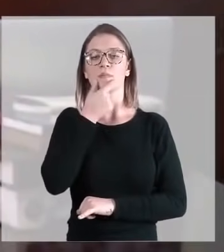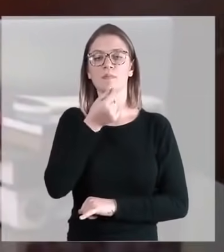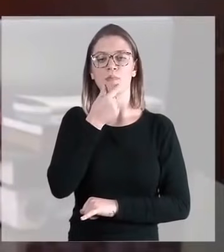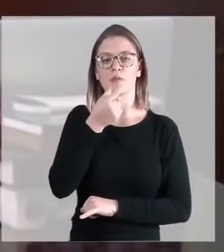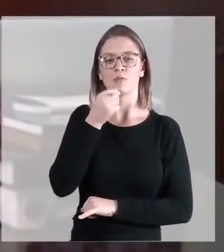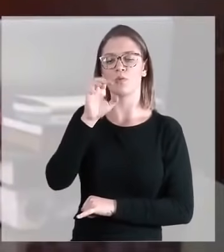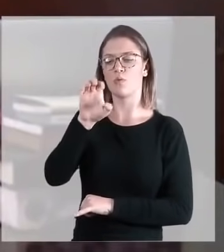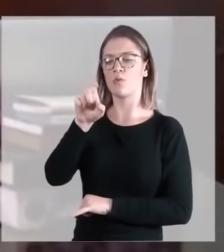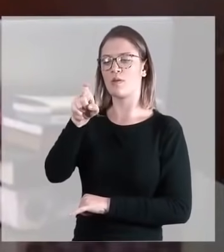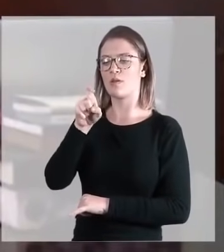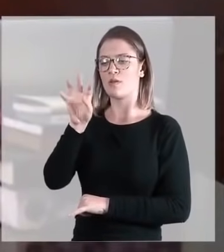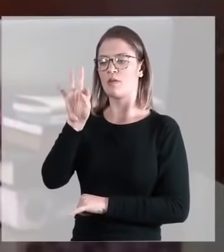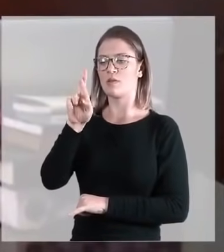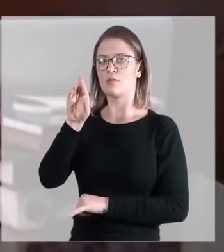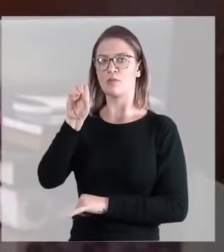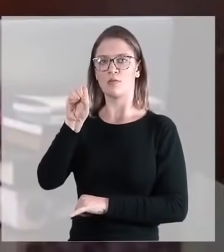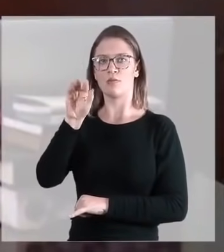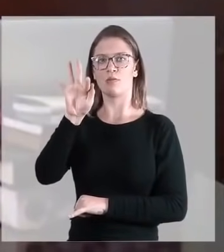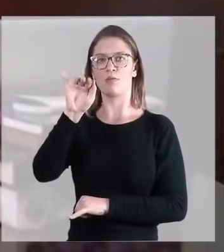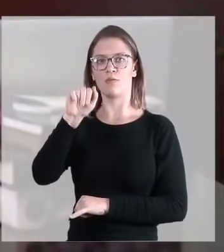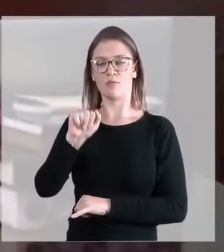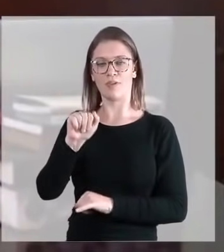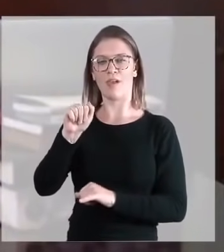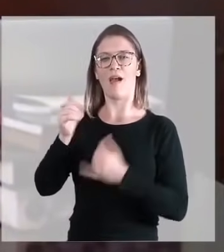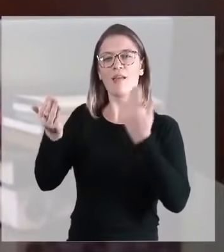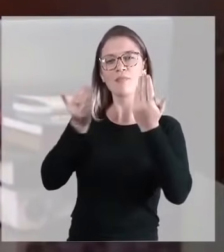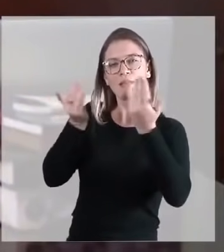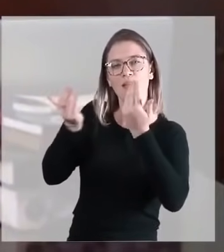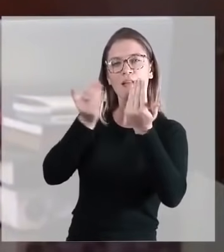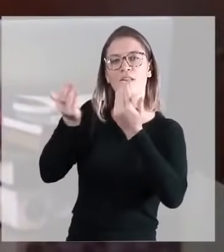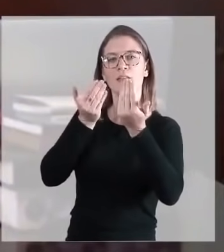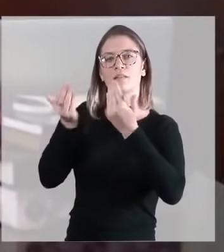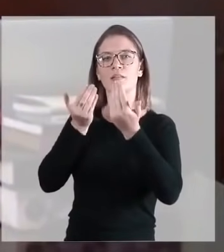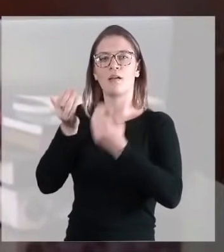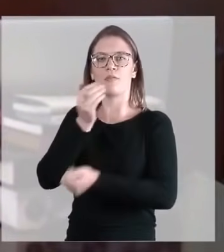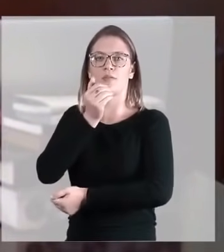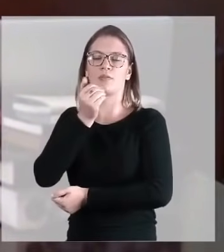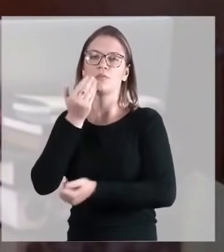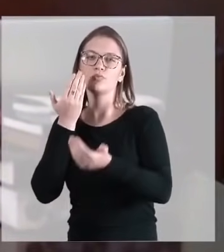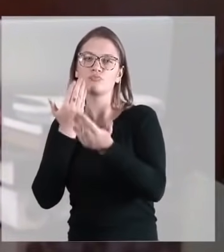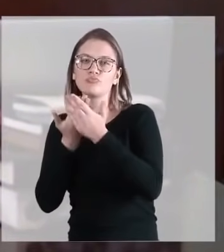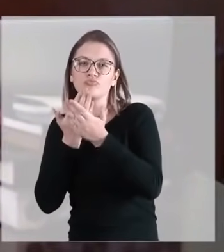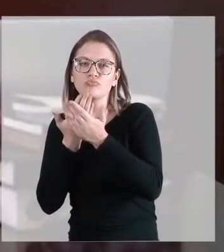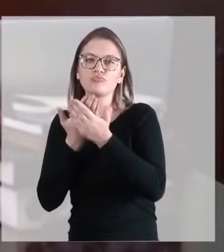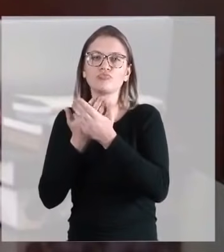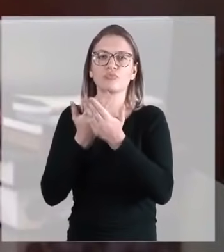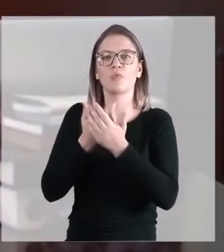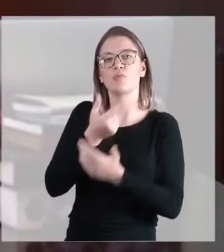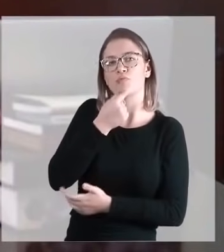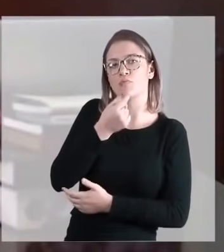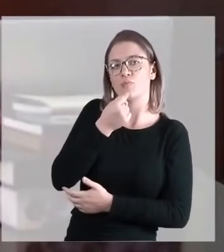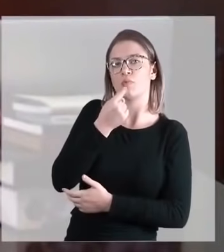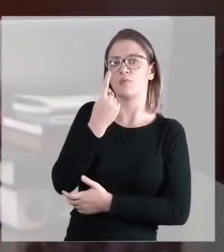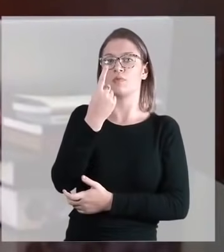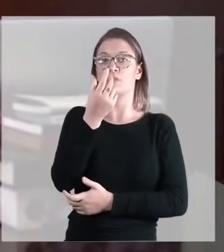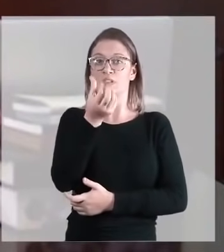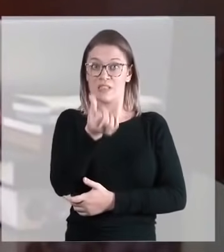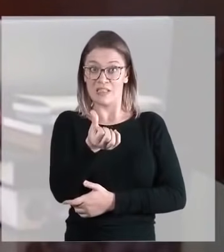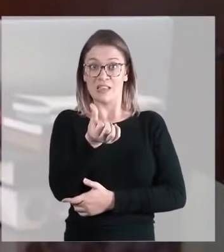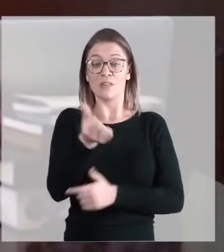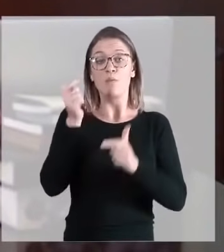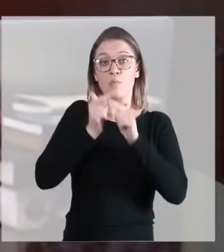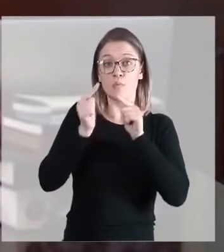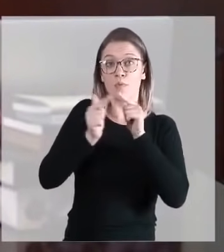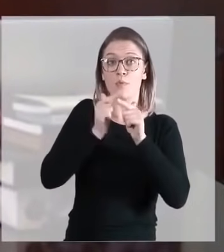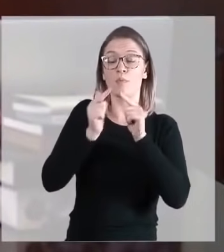cloacal. Basicamente, esse estudo consistia em analisar a história de 16 meninos que tinham essa estrofia cloacal. Esse problema